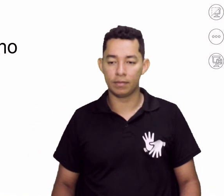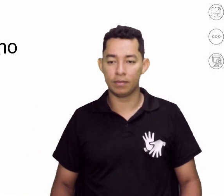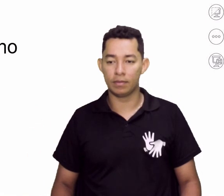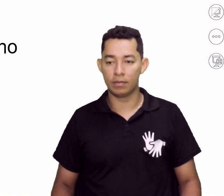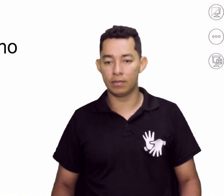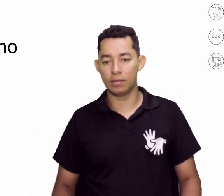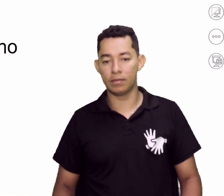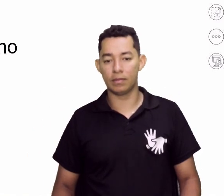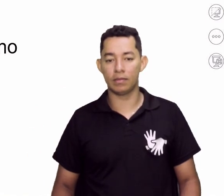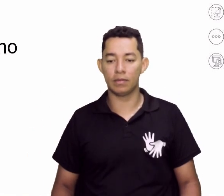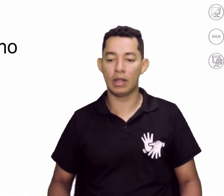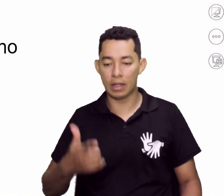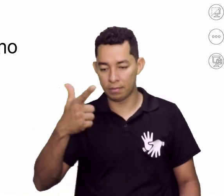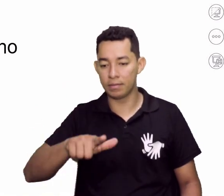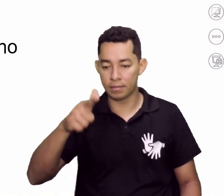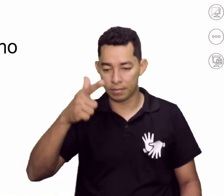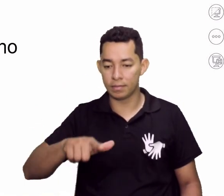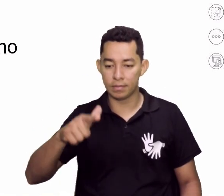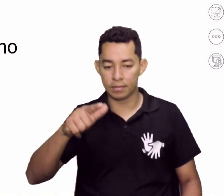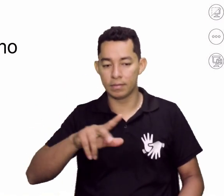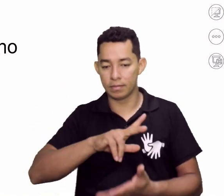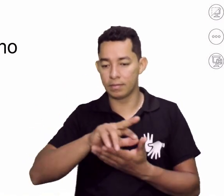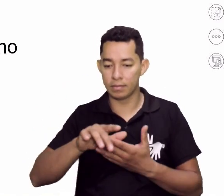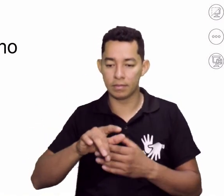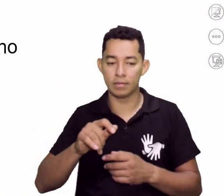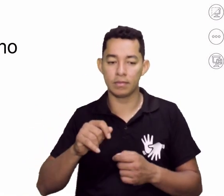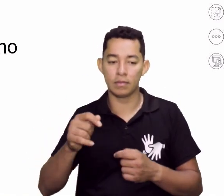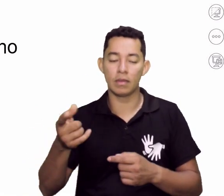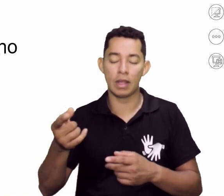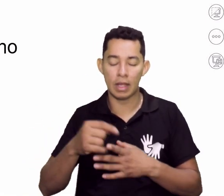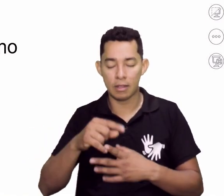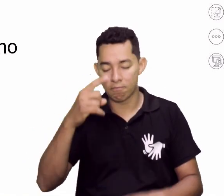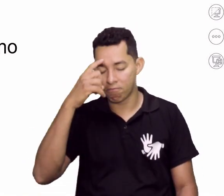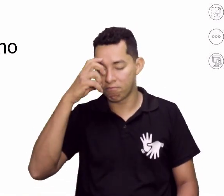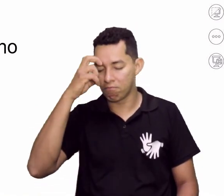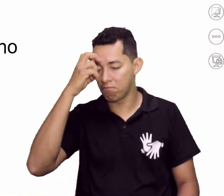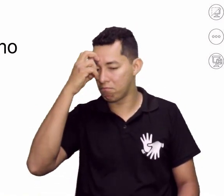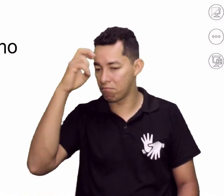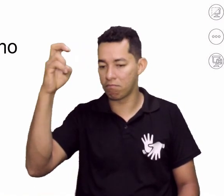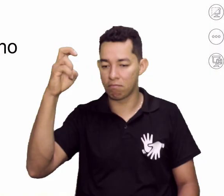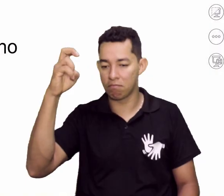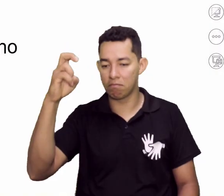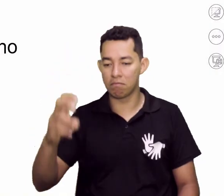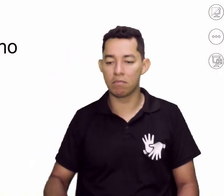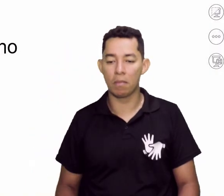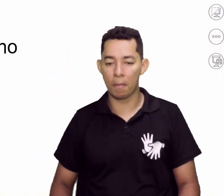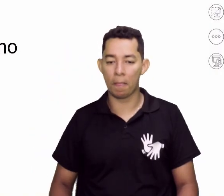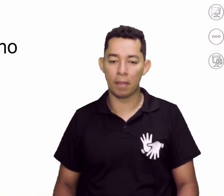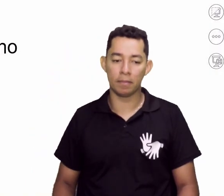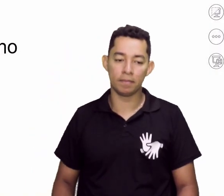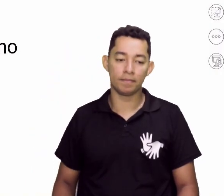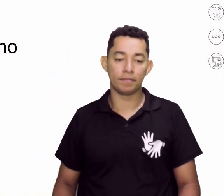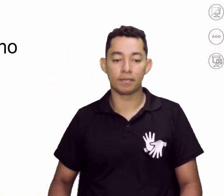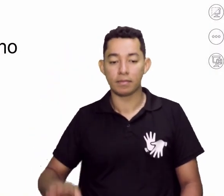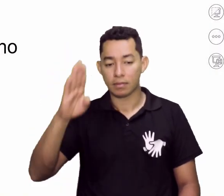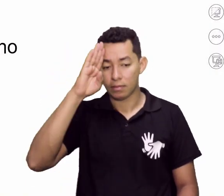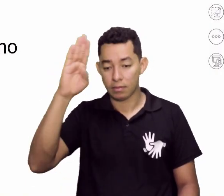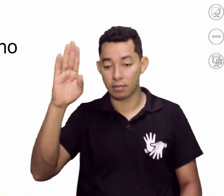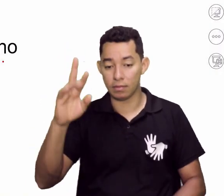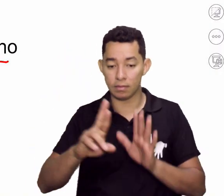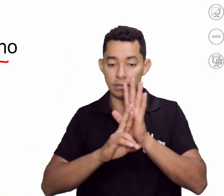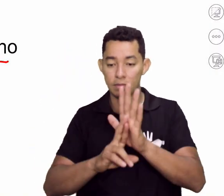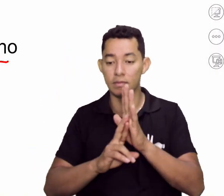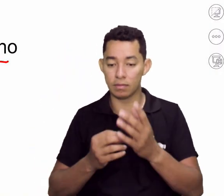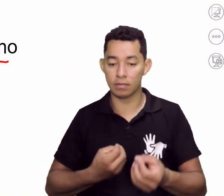de Andrade, que ele repetiu várias vezes, e é uma coisa genial. Os principais representantes da